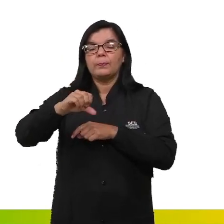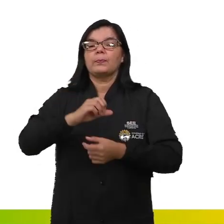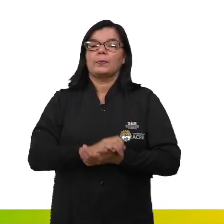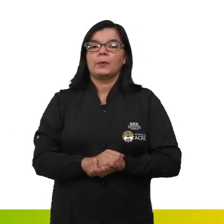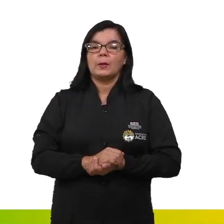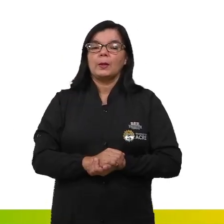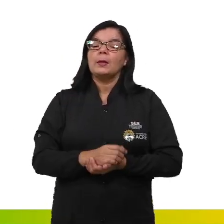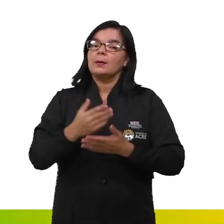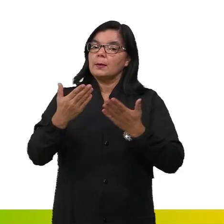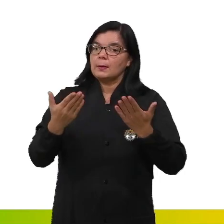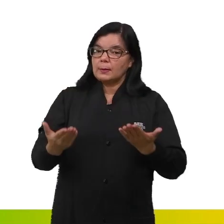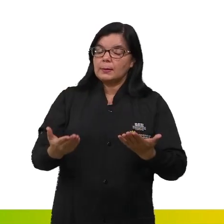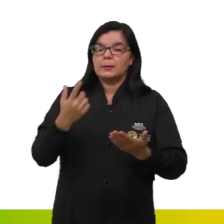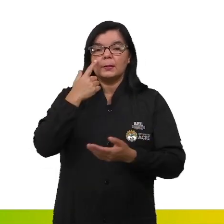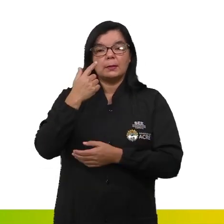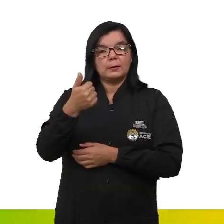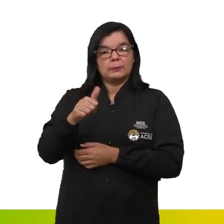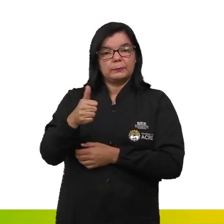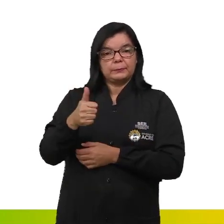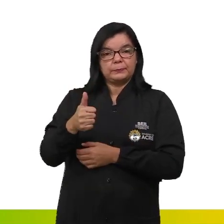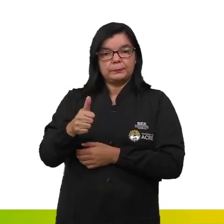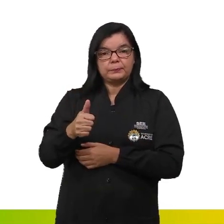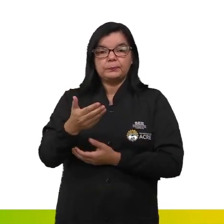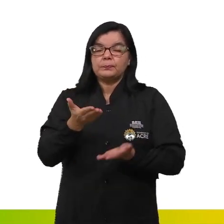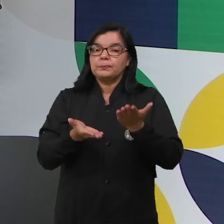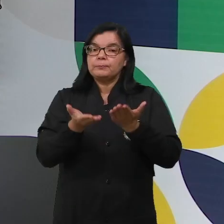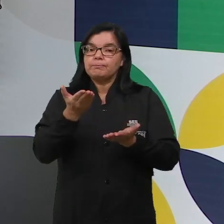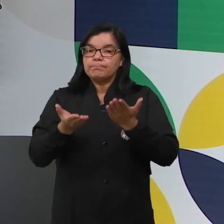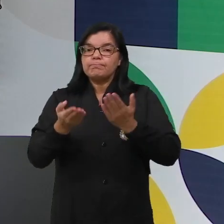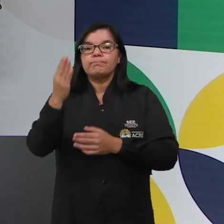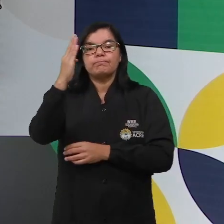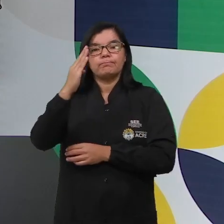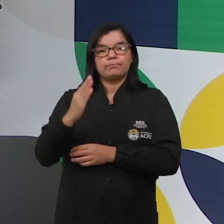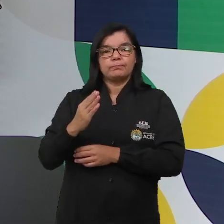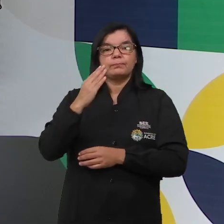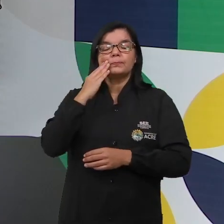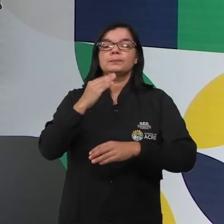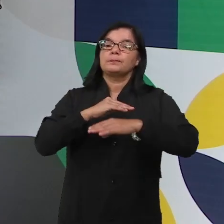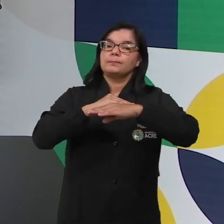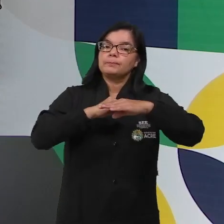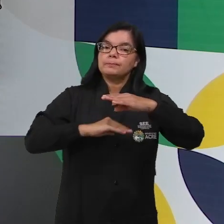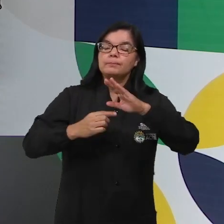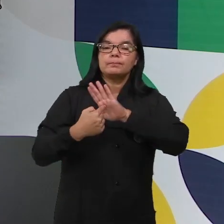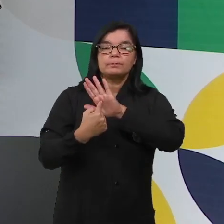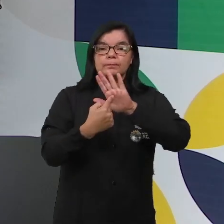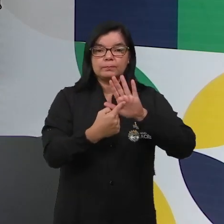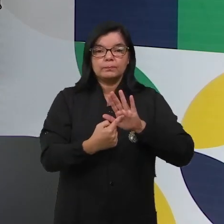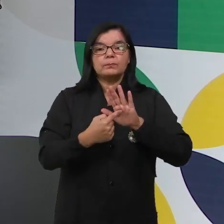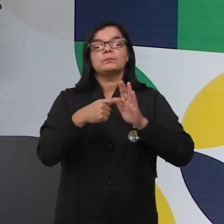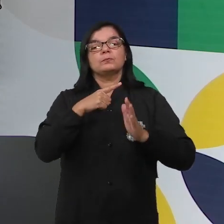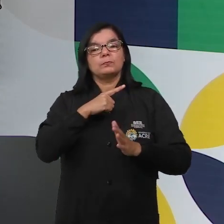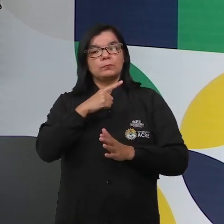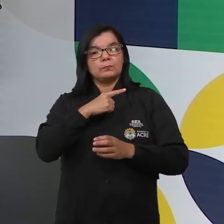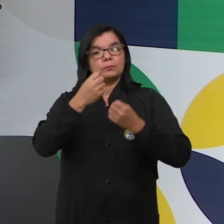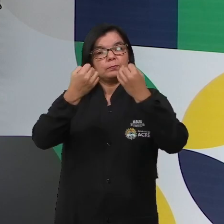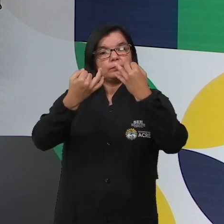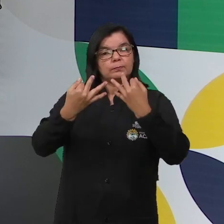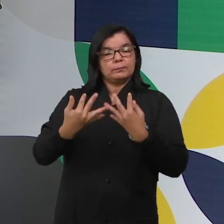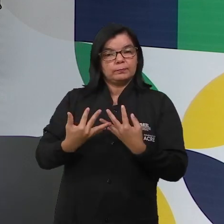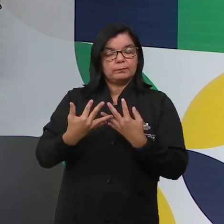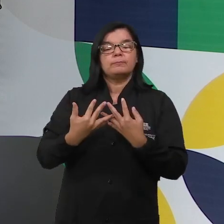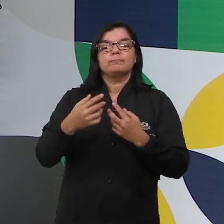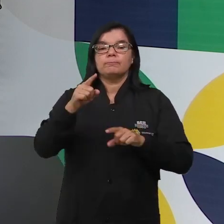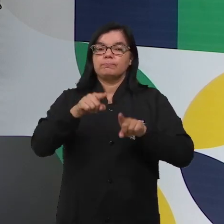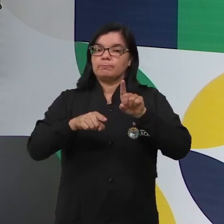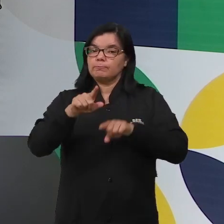0,509. Então, essa é uma análise a nível de Brasil que mostra a desigualdade social quando a gente fala de